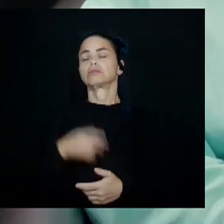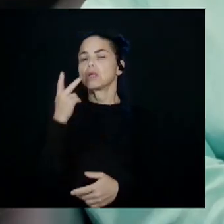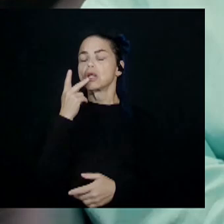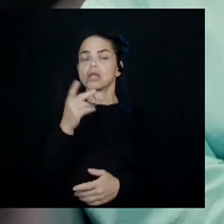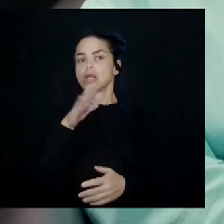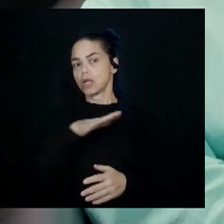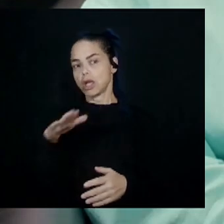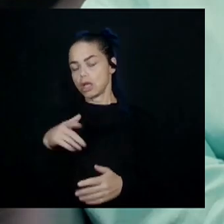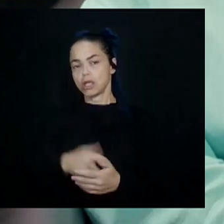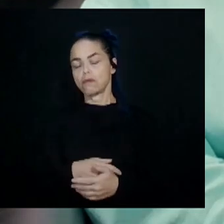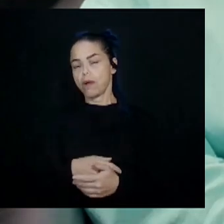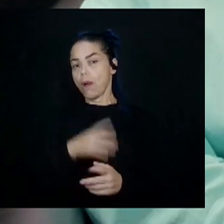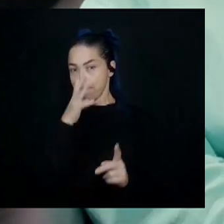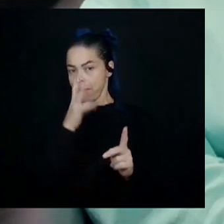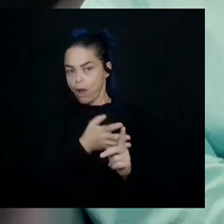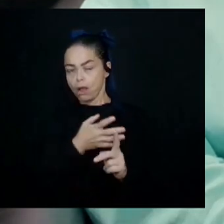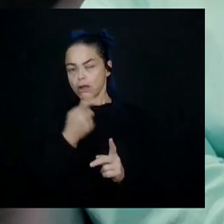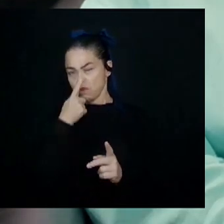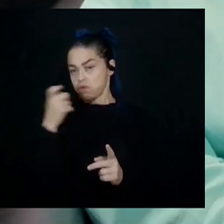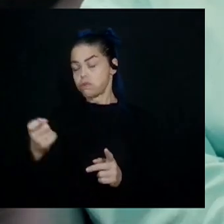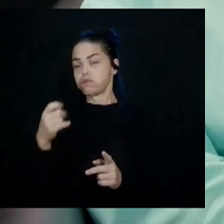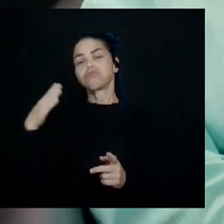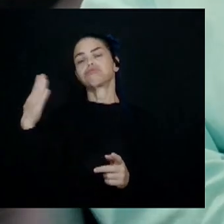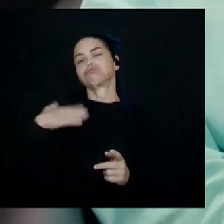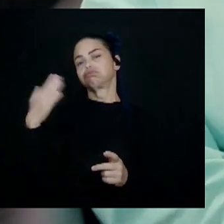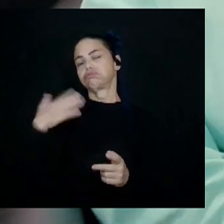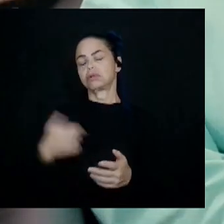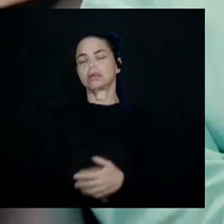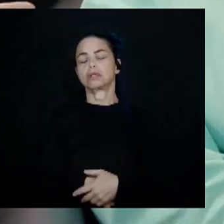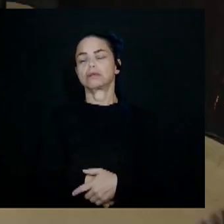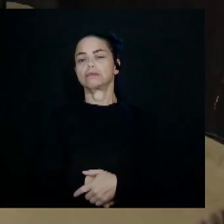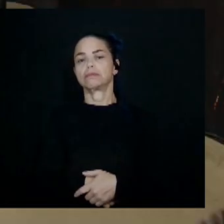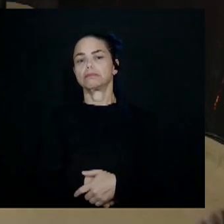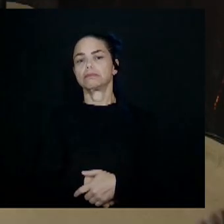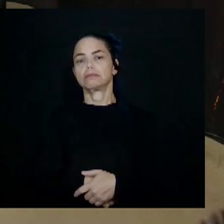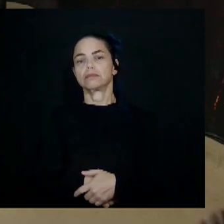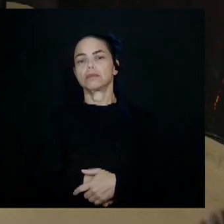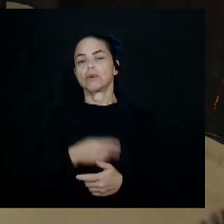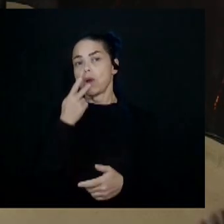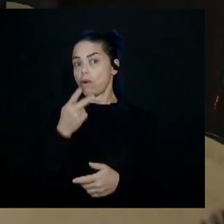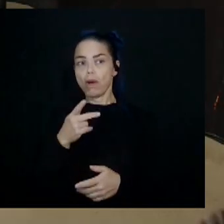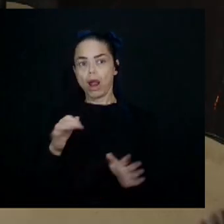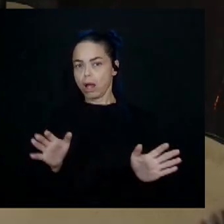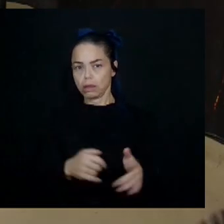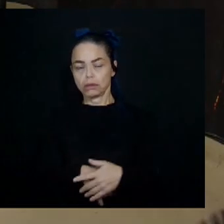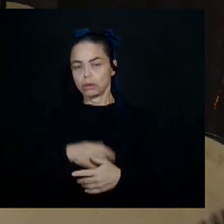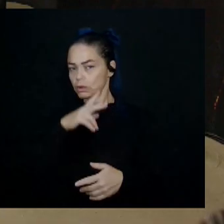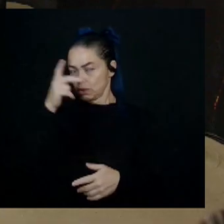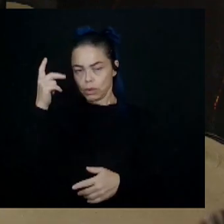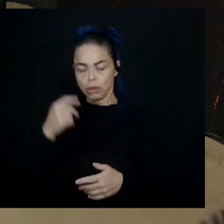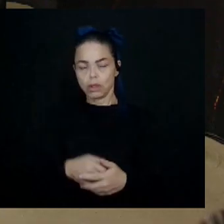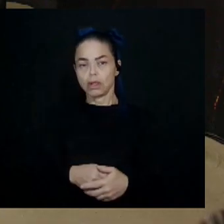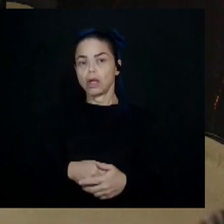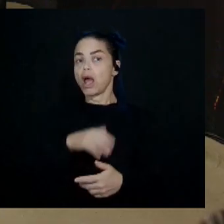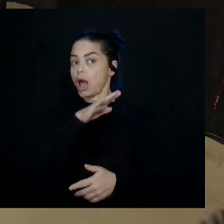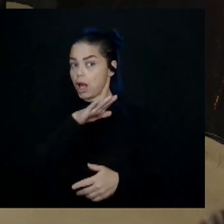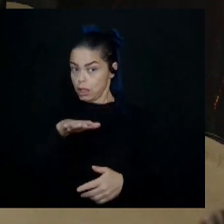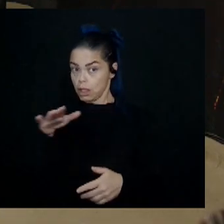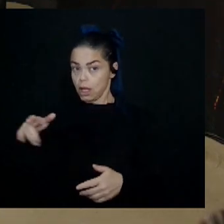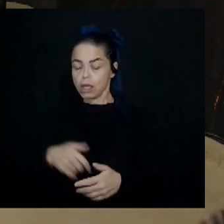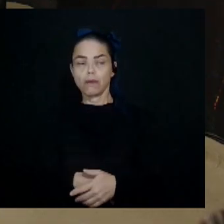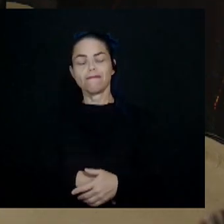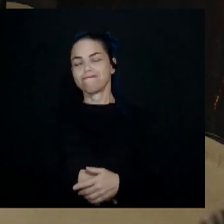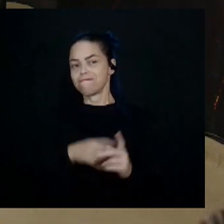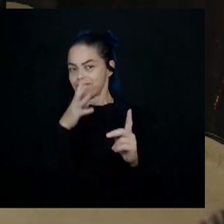que você está cheirando mal, entendeu? E não é por mal, né? Não, elas estão conhecendo. O córtex pré-frontal não está